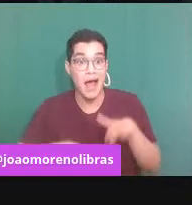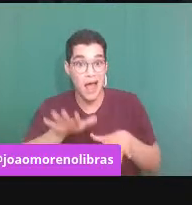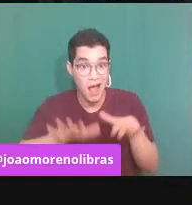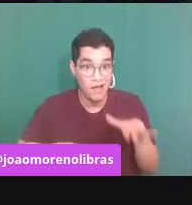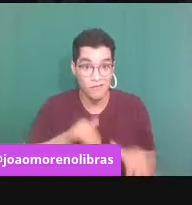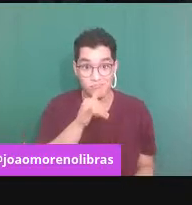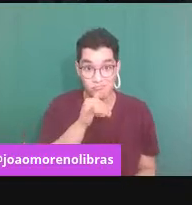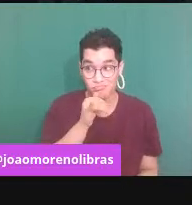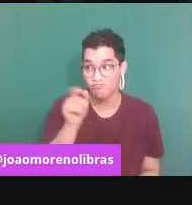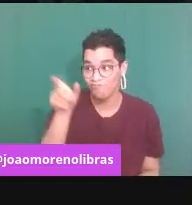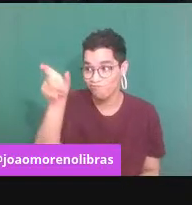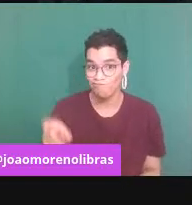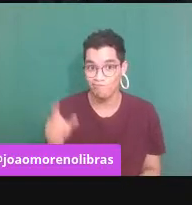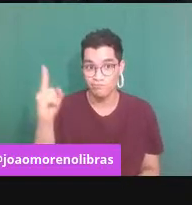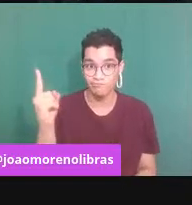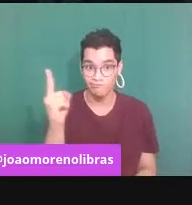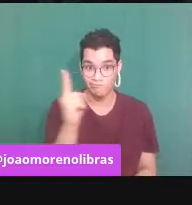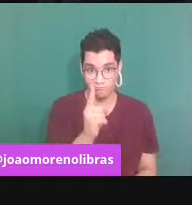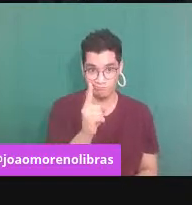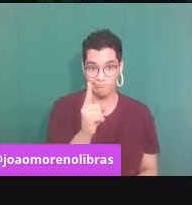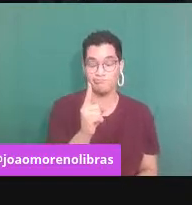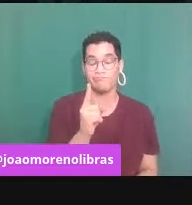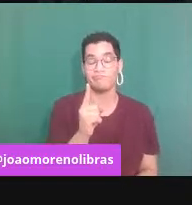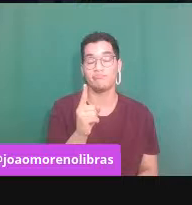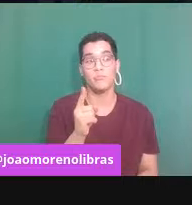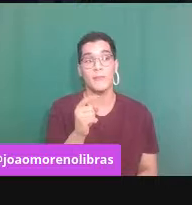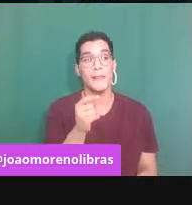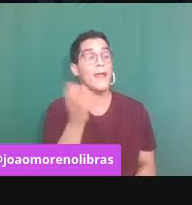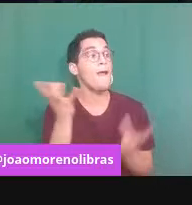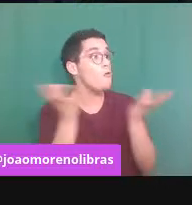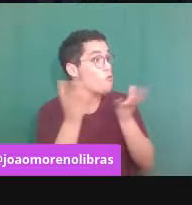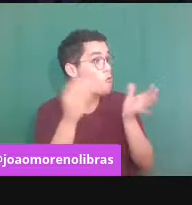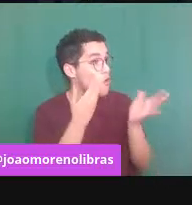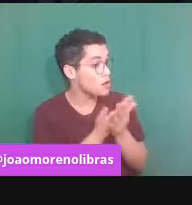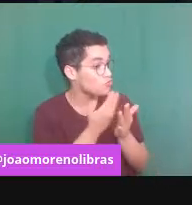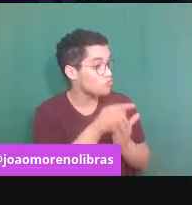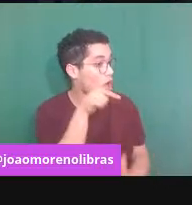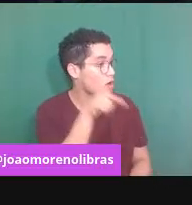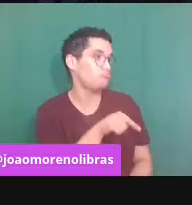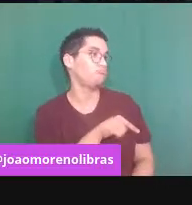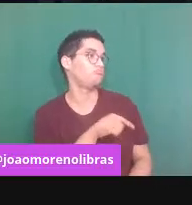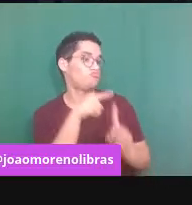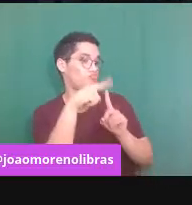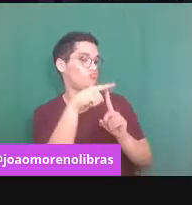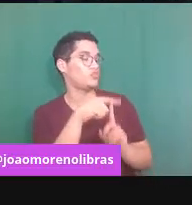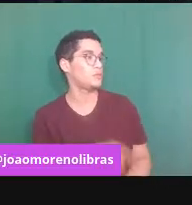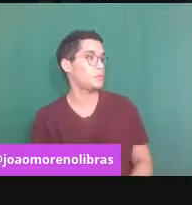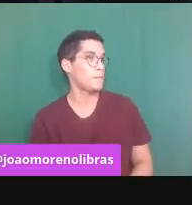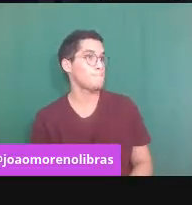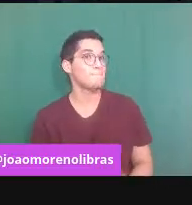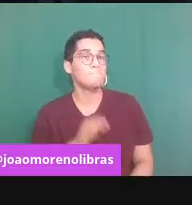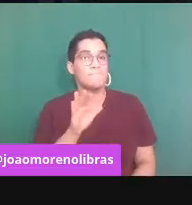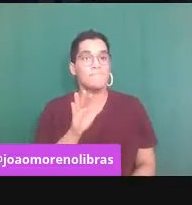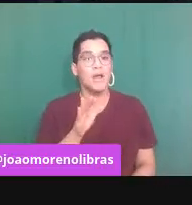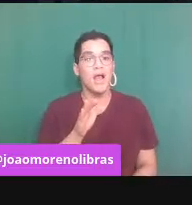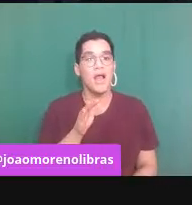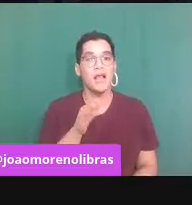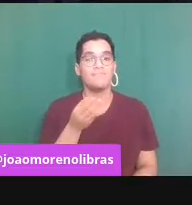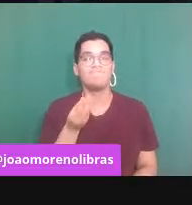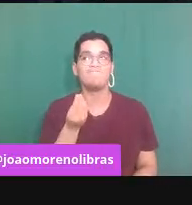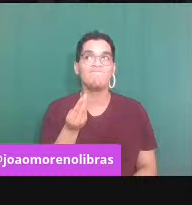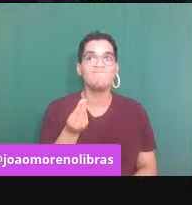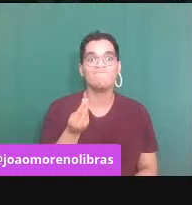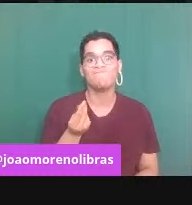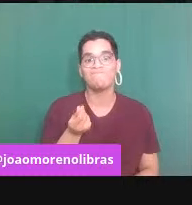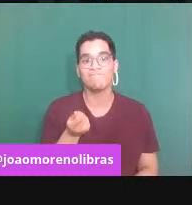um determinado gênero e diz, é isso aqui que eu quero estudar, né? E é esse gênero que eu quero estudar. Hoje tem